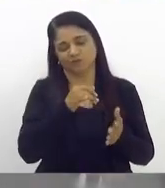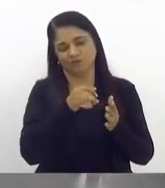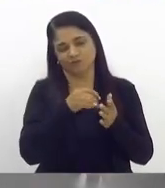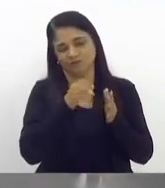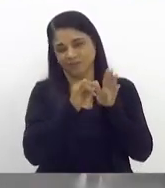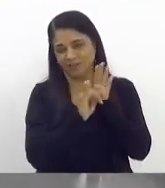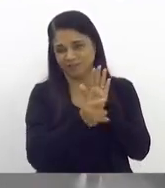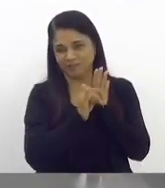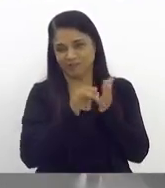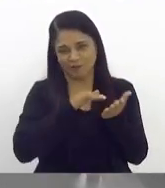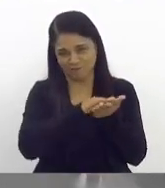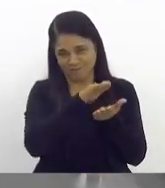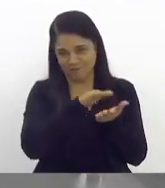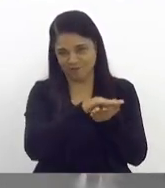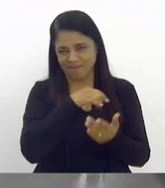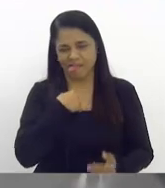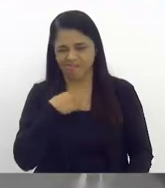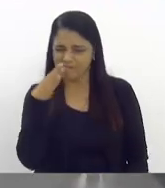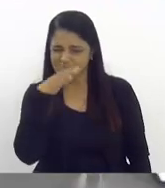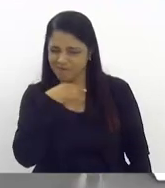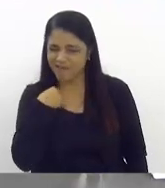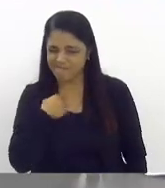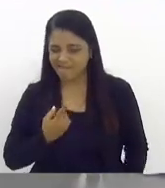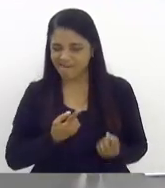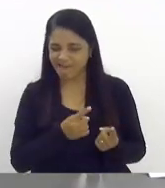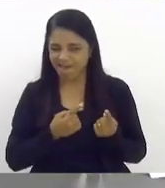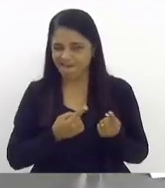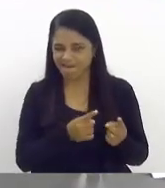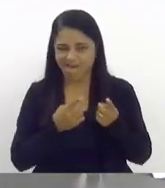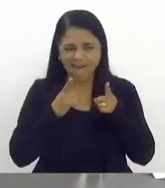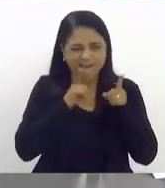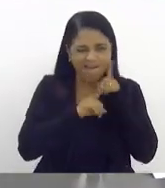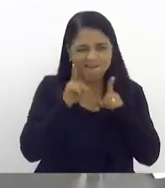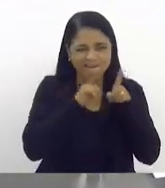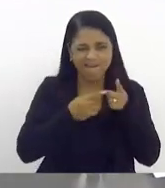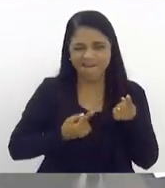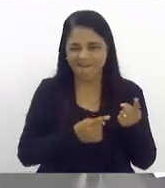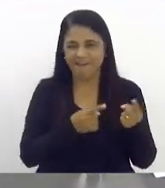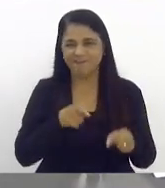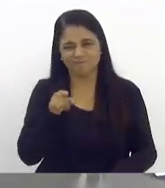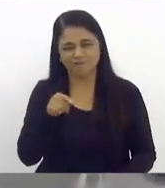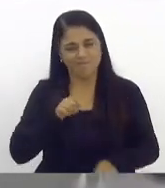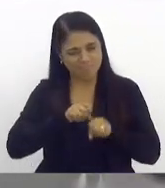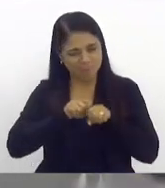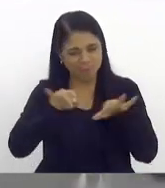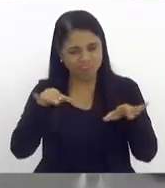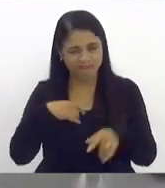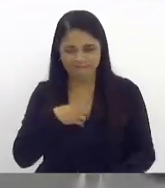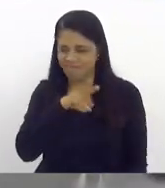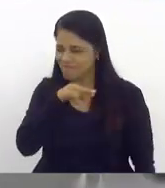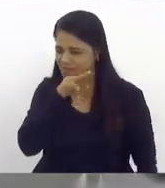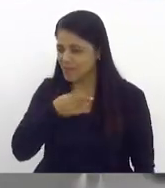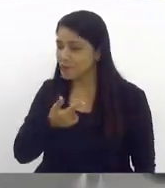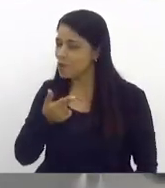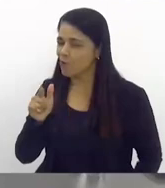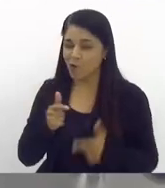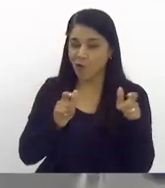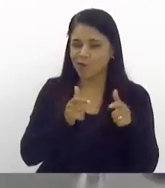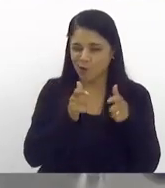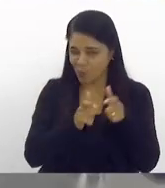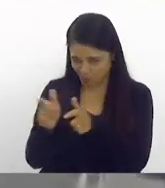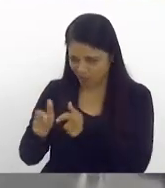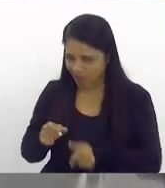Então, Vossa Excelência... Era uma pequena maldade. Uma Vossa Excelência, como maldade. Ambientalista que é, espalhe seu veneno em outras florestas, deputado Mink.